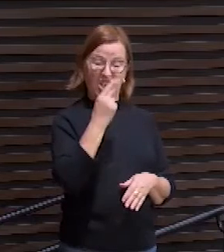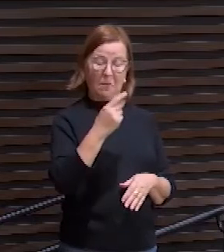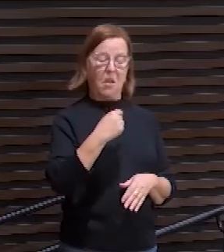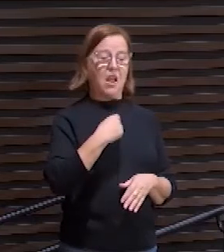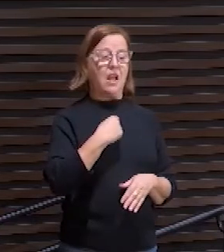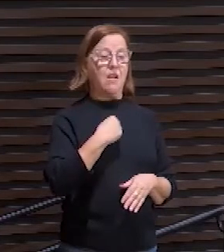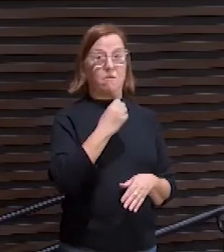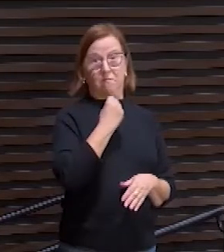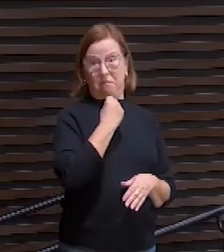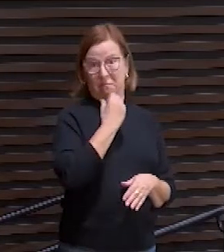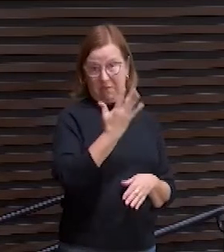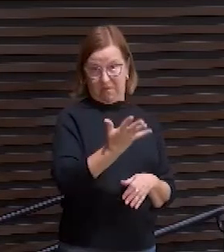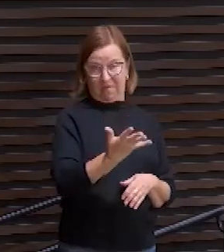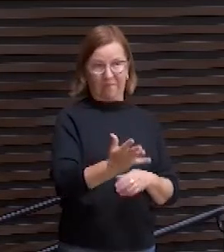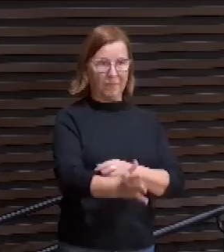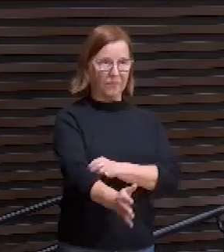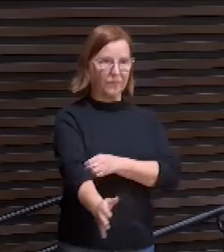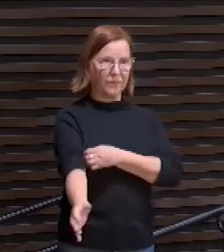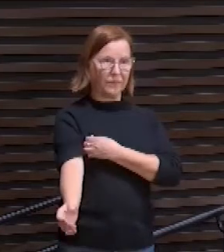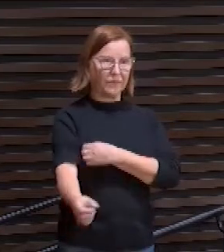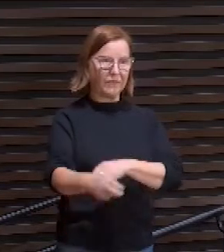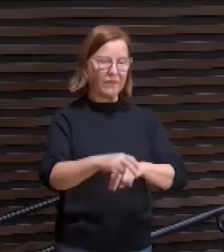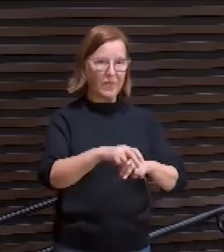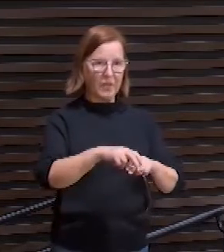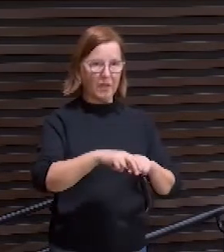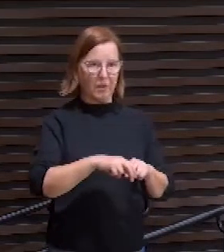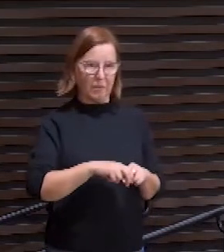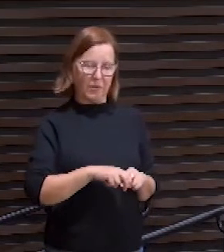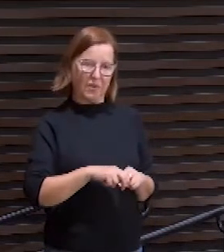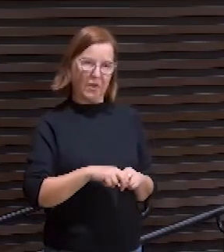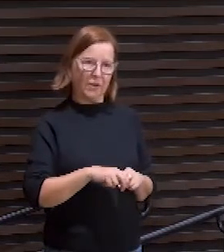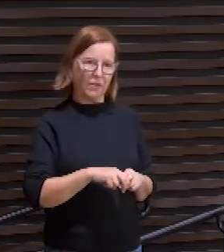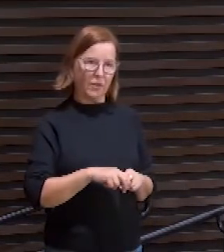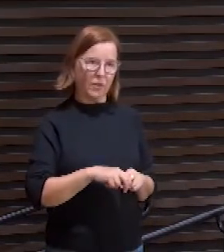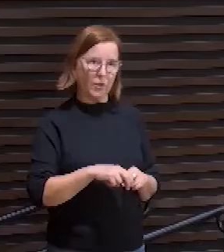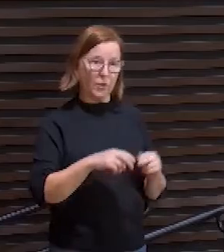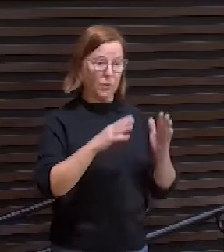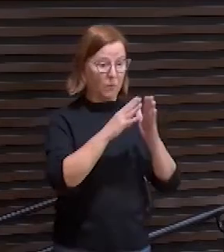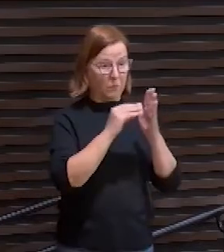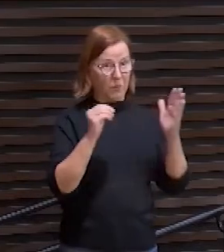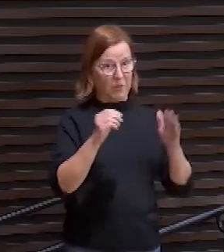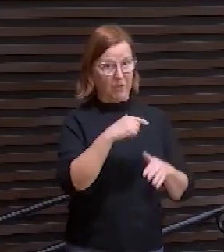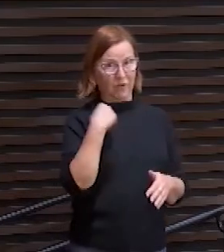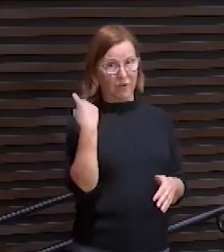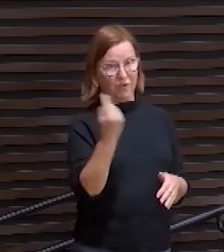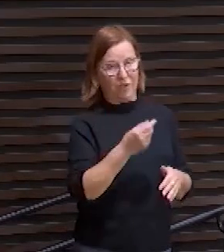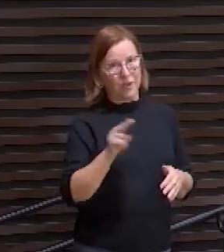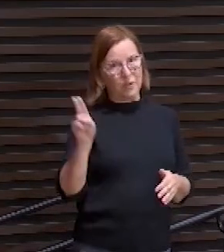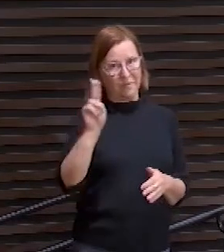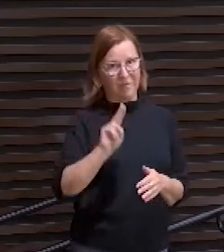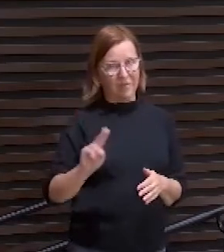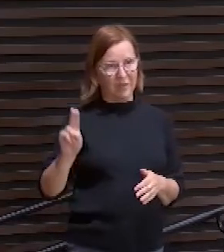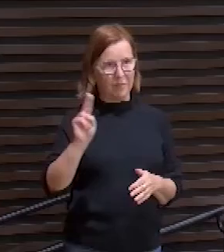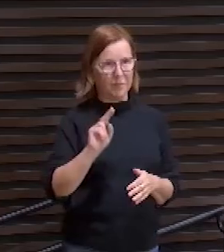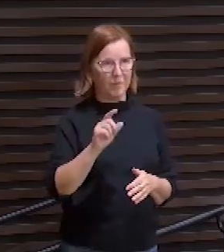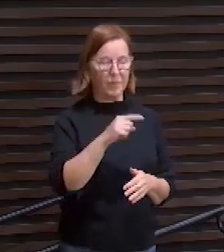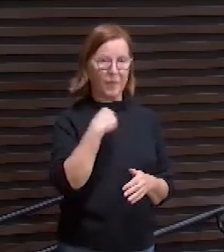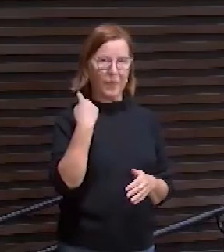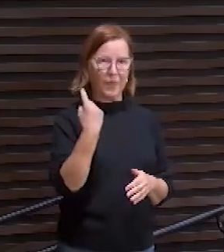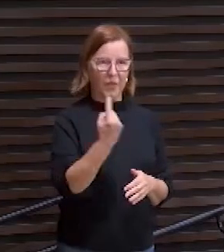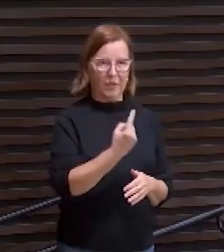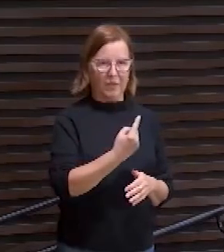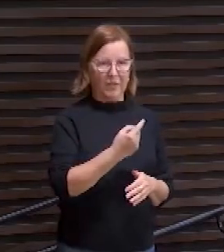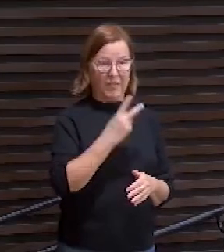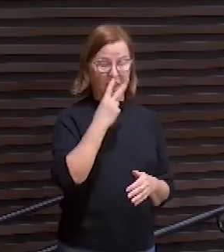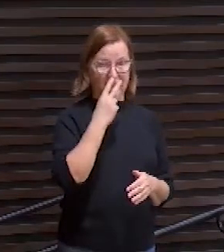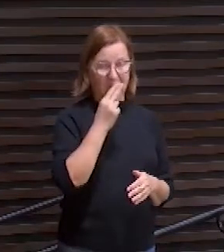pessoas boas é por conta do paradigma que nós utilizamos. Nós